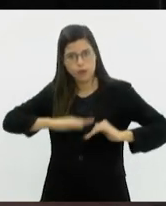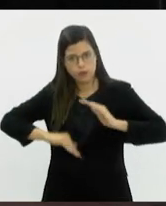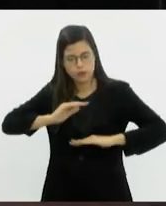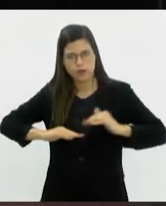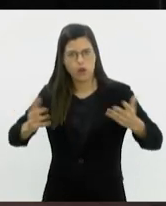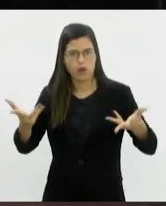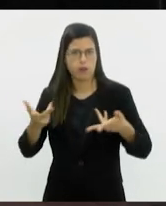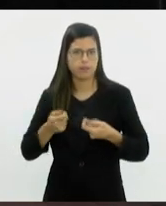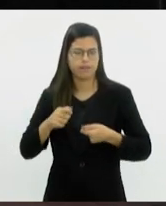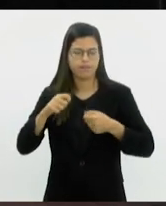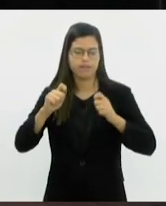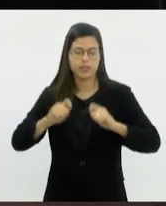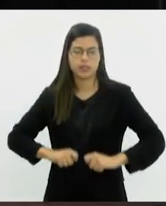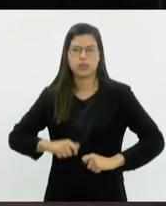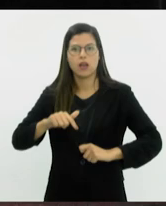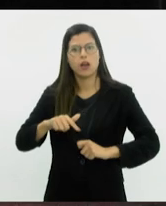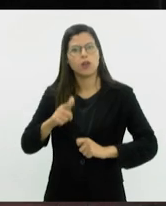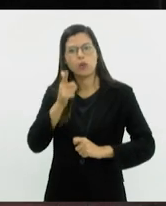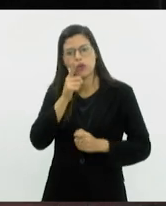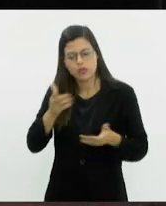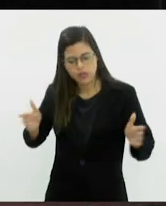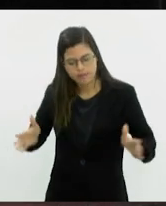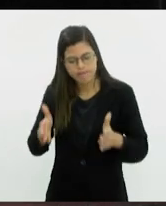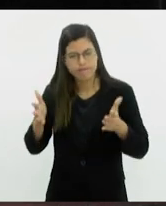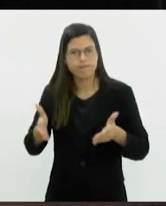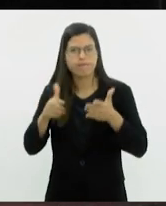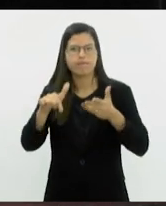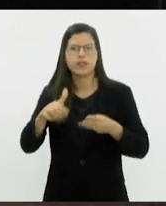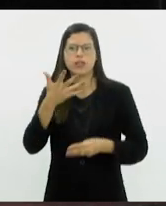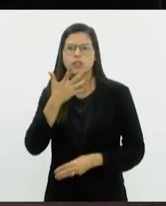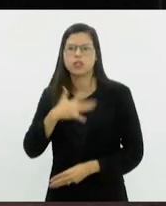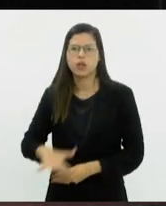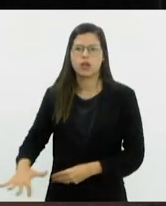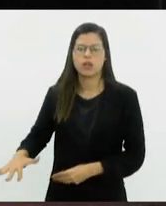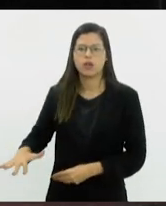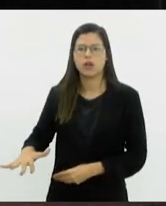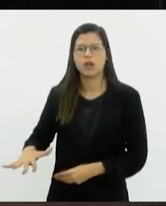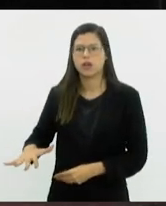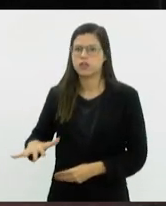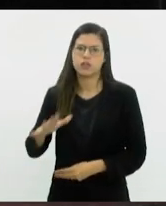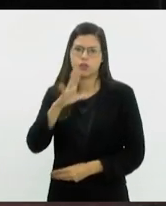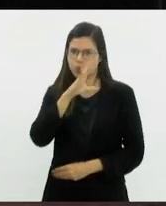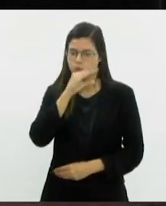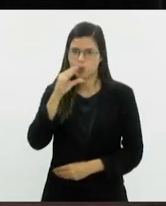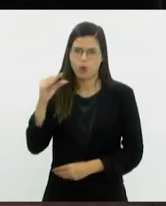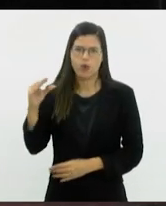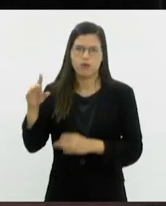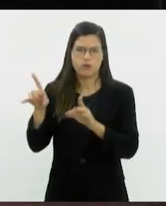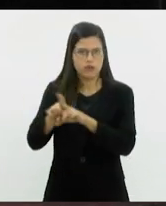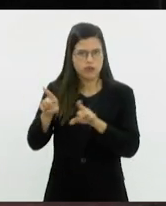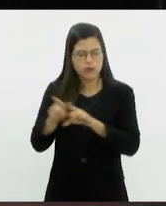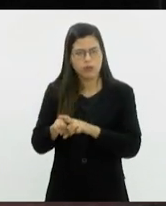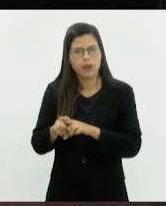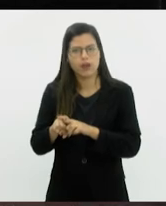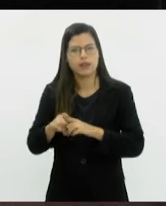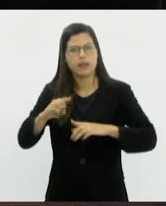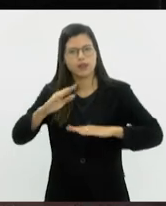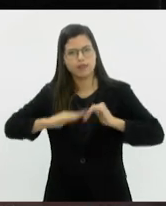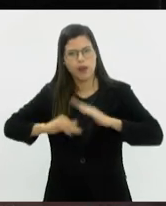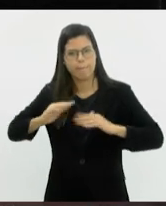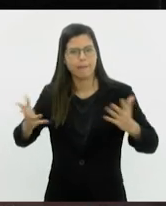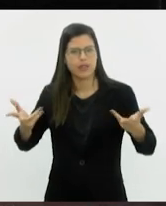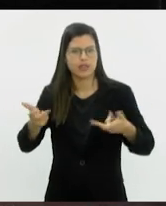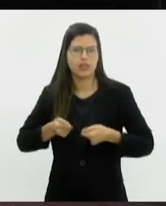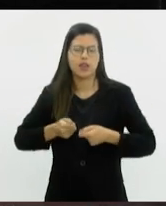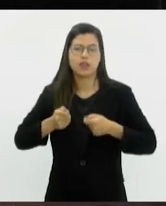poder estimular cada uma dessas crianças, cada um desses jovens nas suas habilidades e permitir que